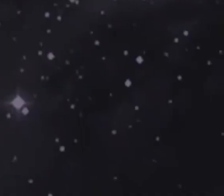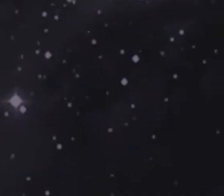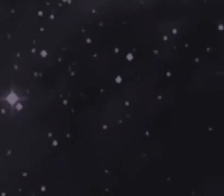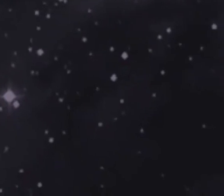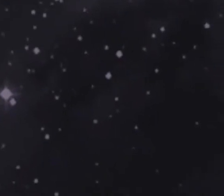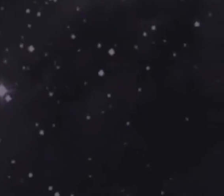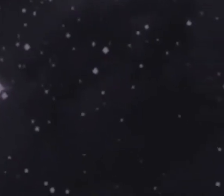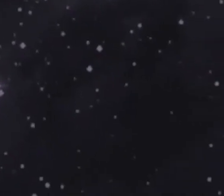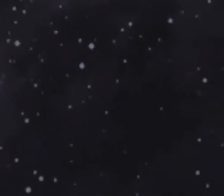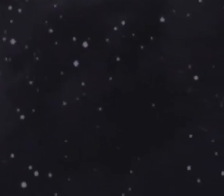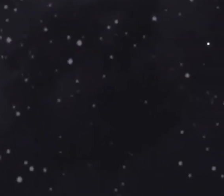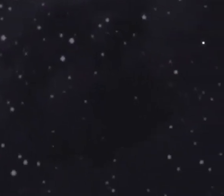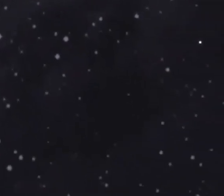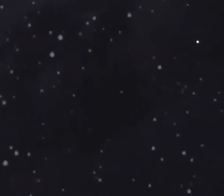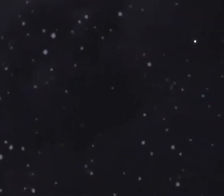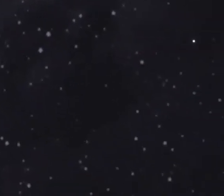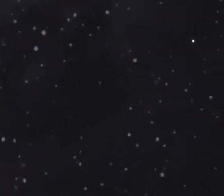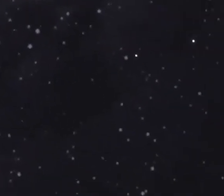frio.